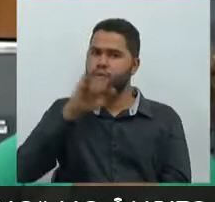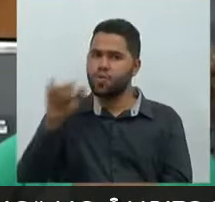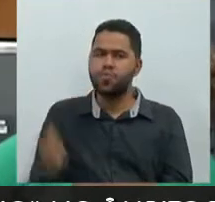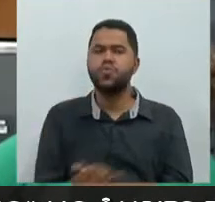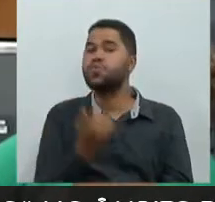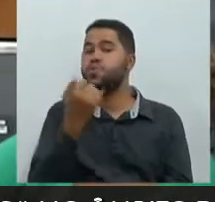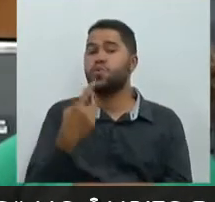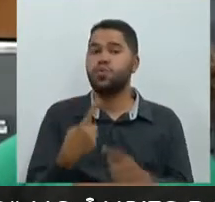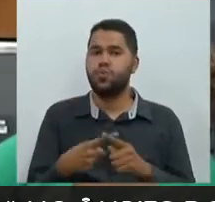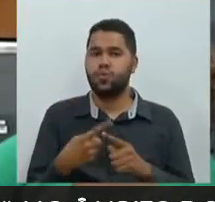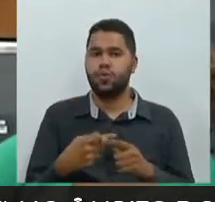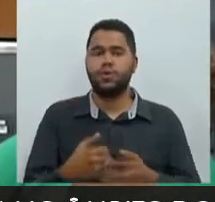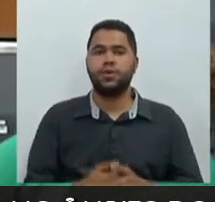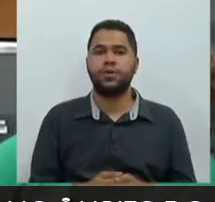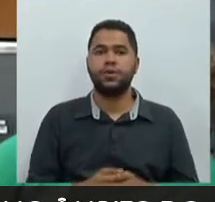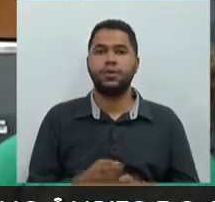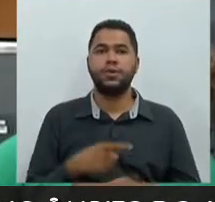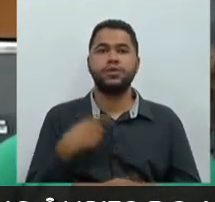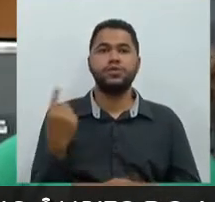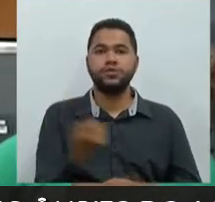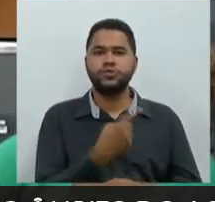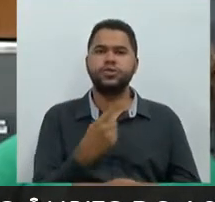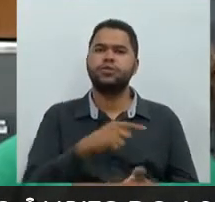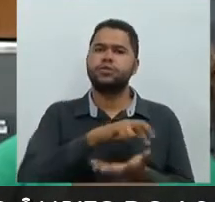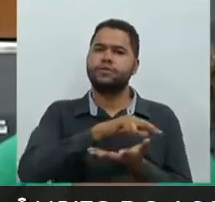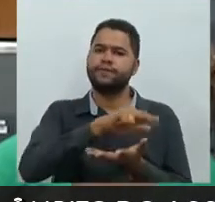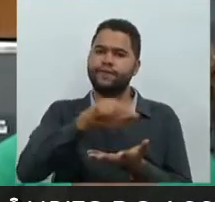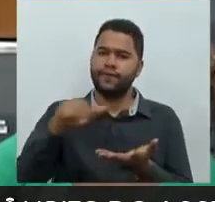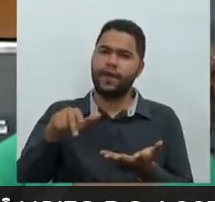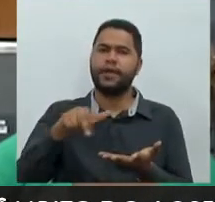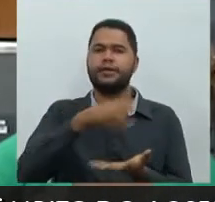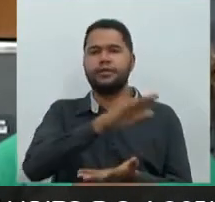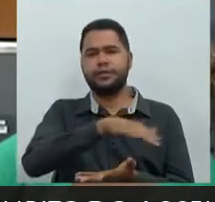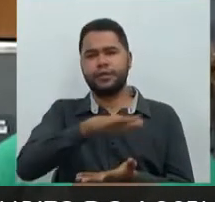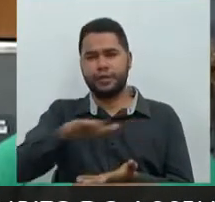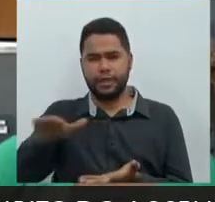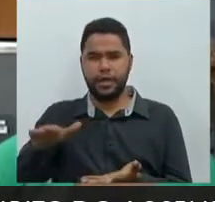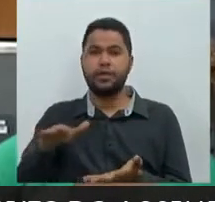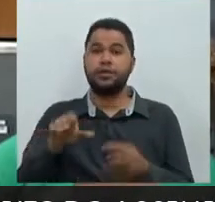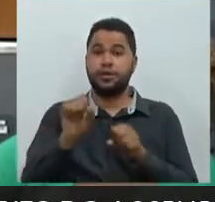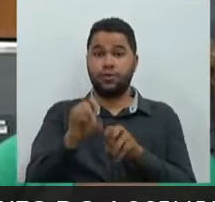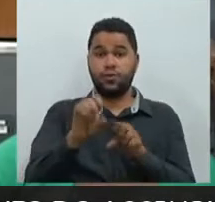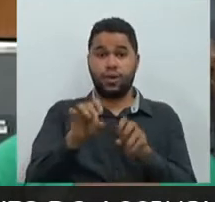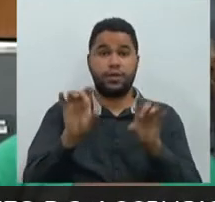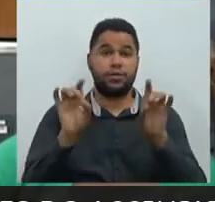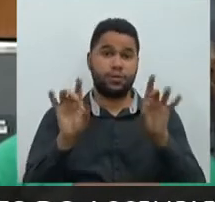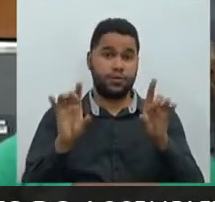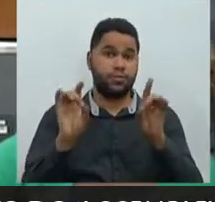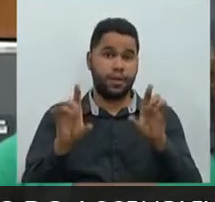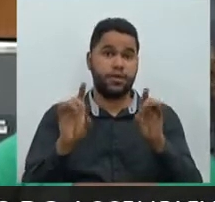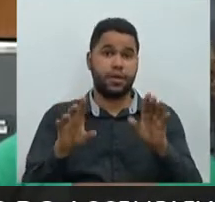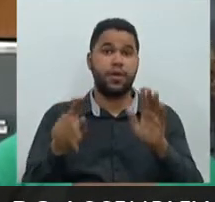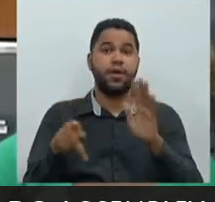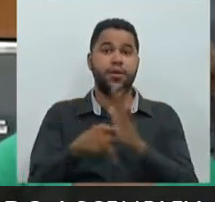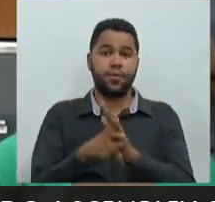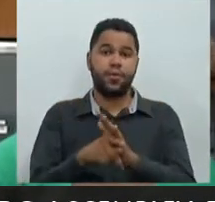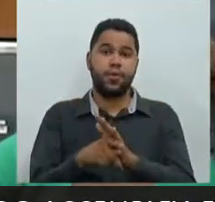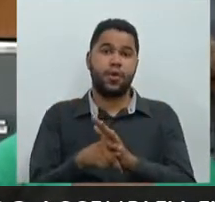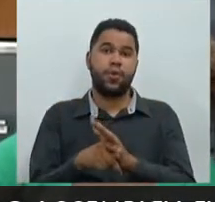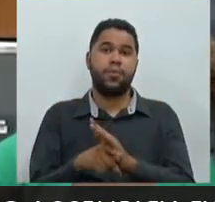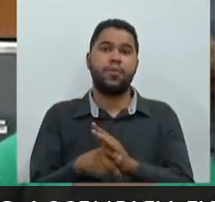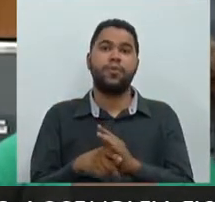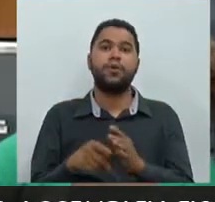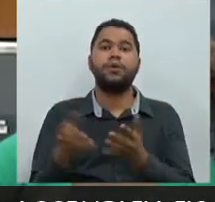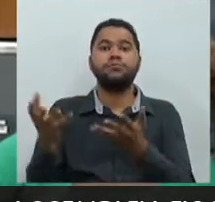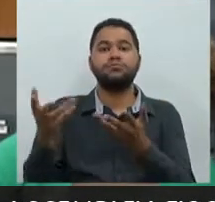Porque nós temos várias crianças de educação especial na nossa escola. Nossa escola é de ensino regular, nós